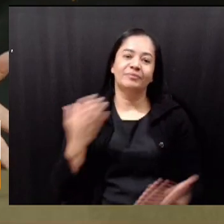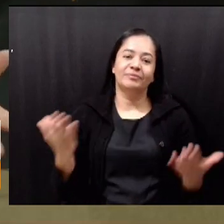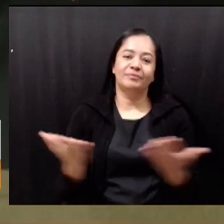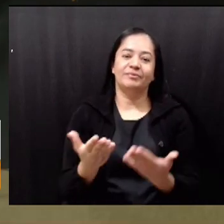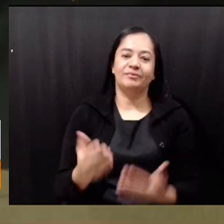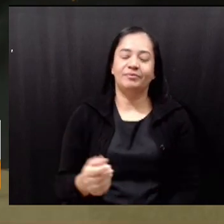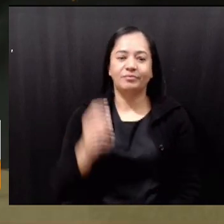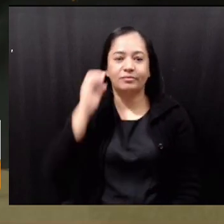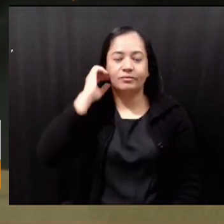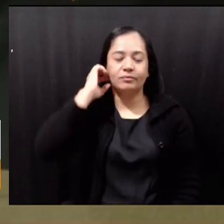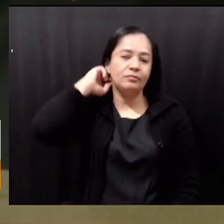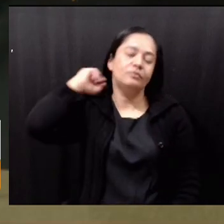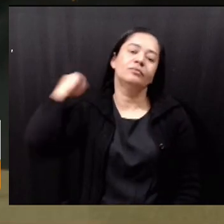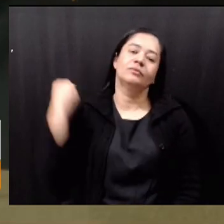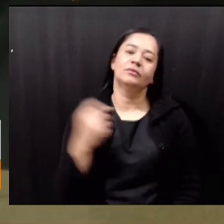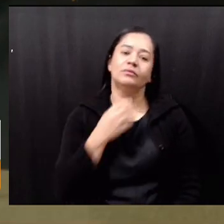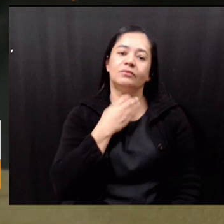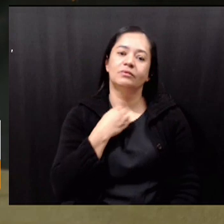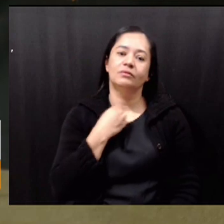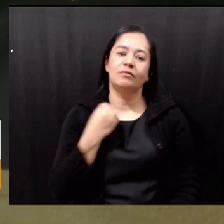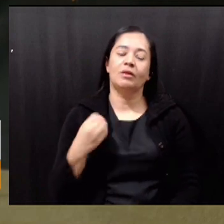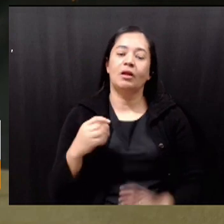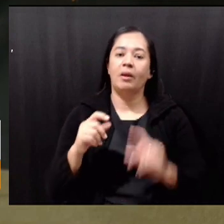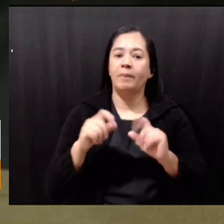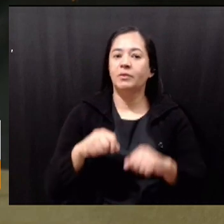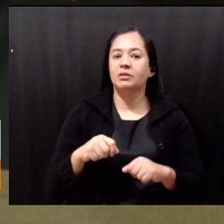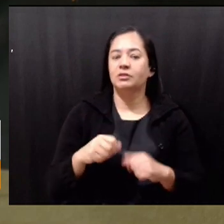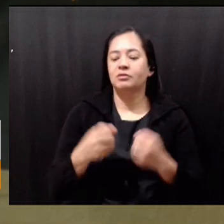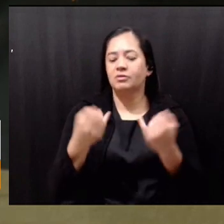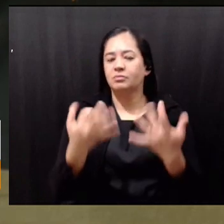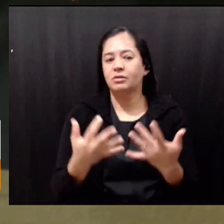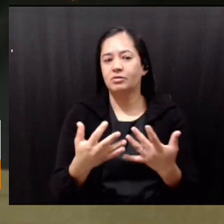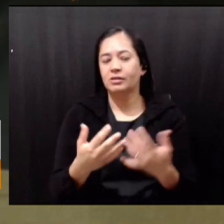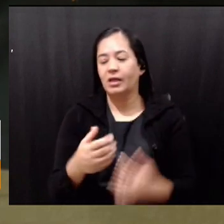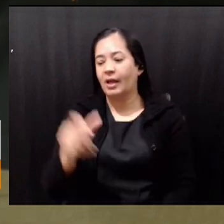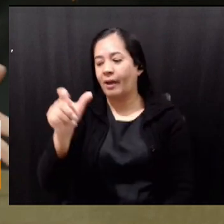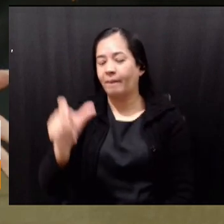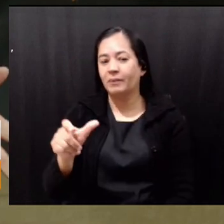pode dizer para quem sente culpa por não conseguir estar presente